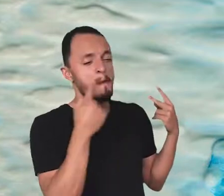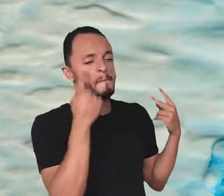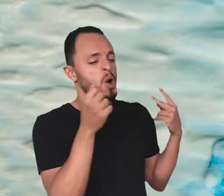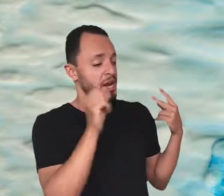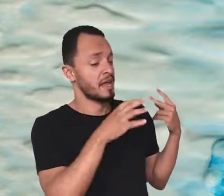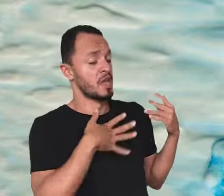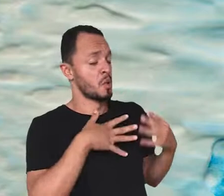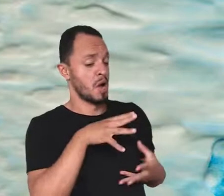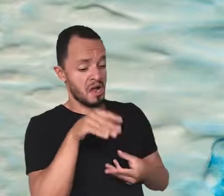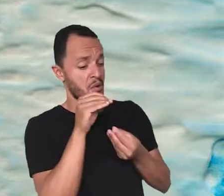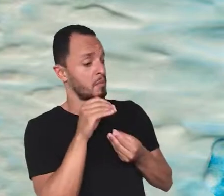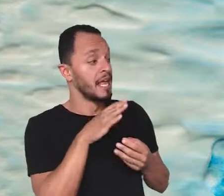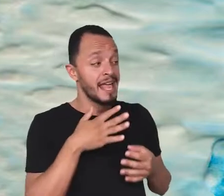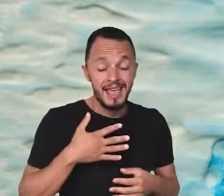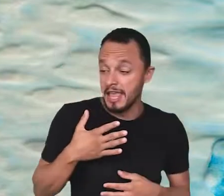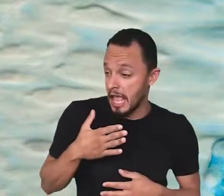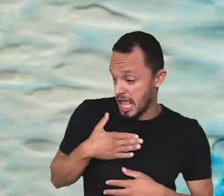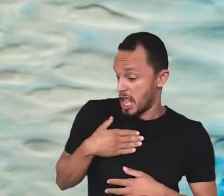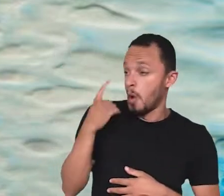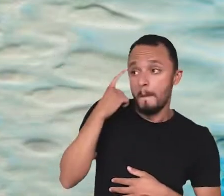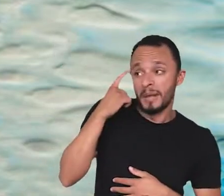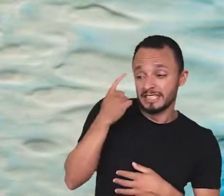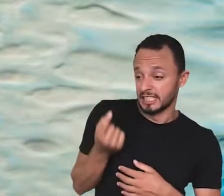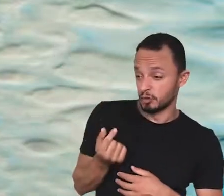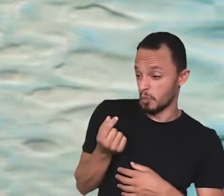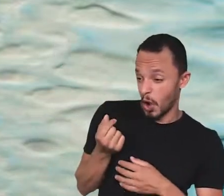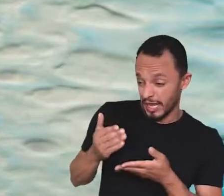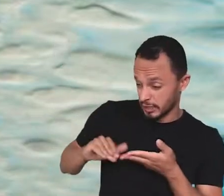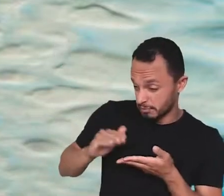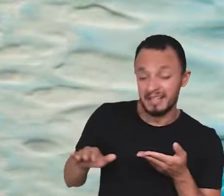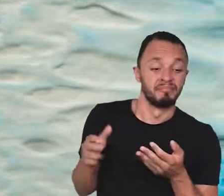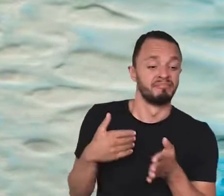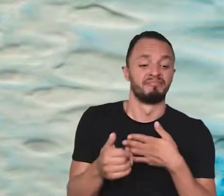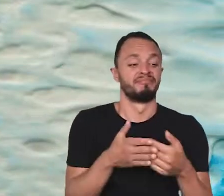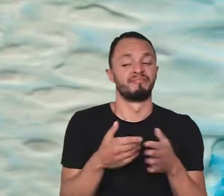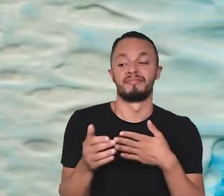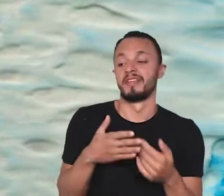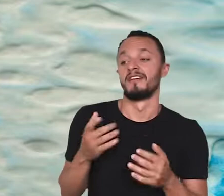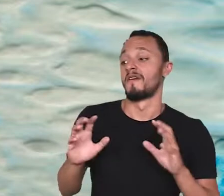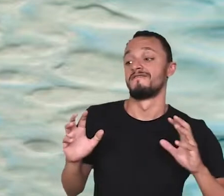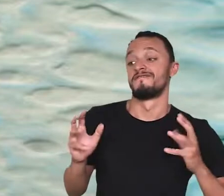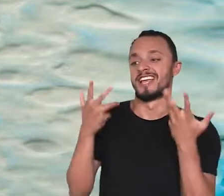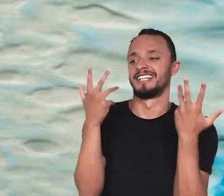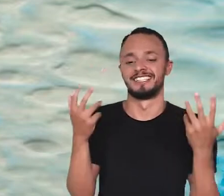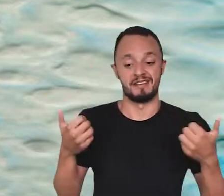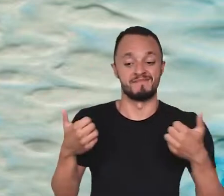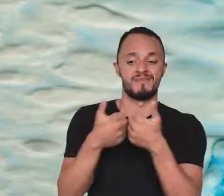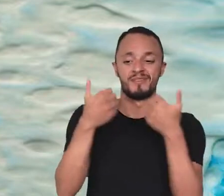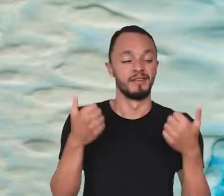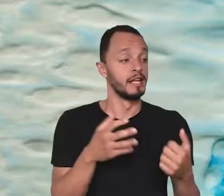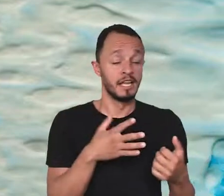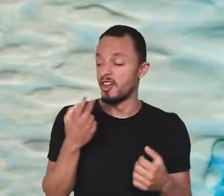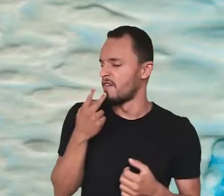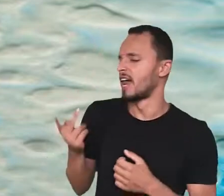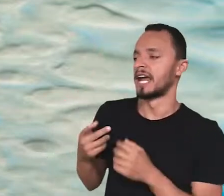Nem eu, que sou eu, tô pensando nos boletos. Vamos comemorar. Sim, eu acho que foi pouca ainda. Eu falaria mais umas poucas